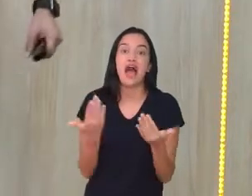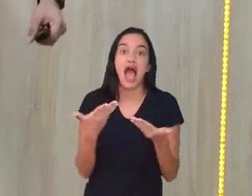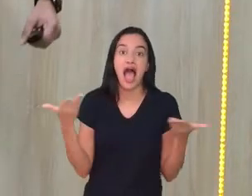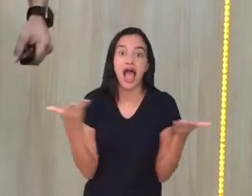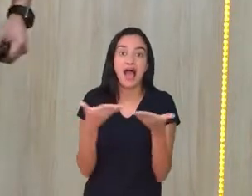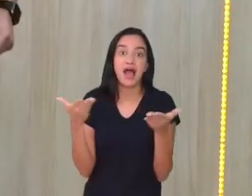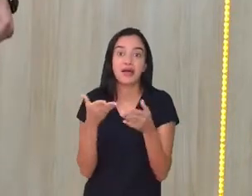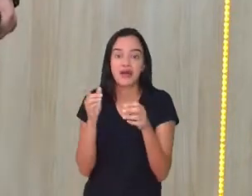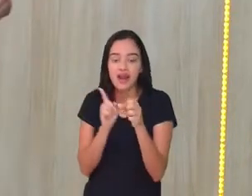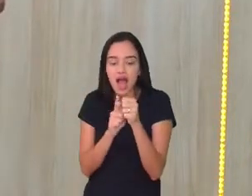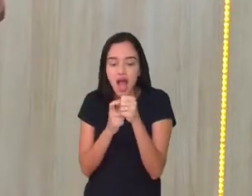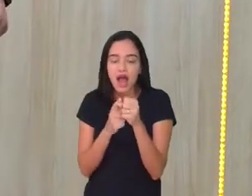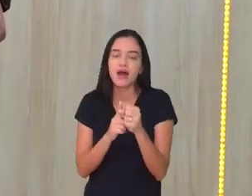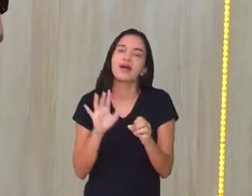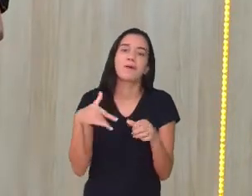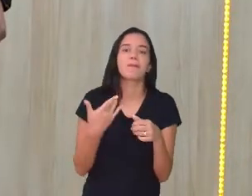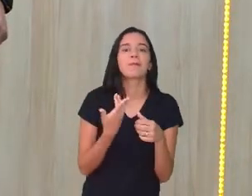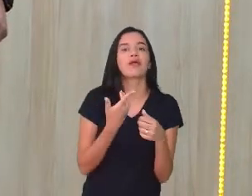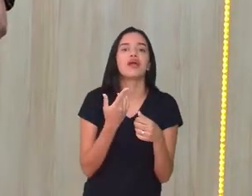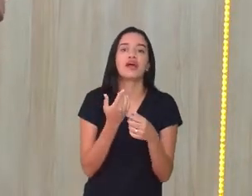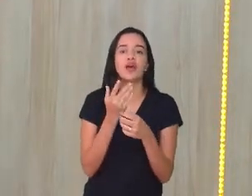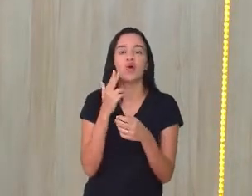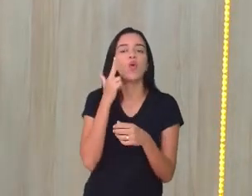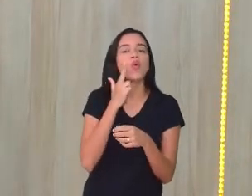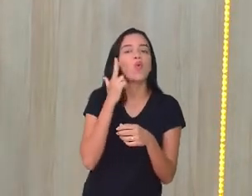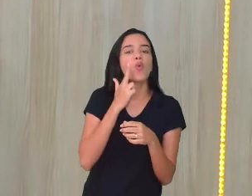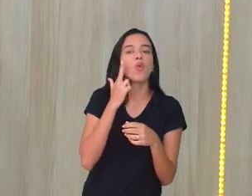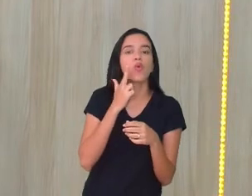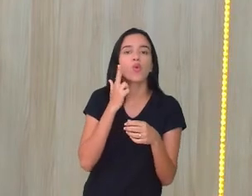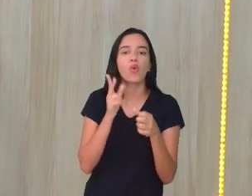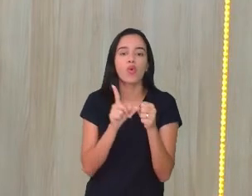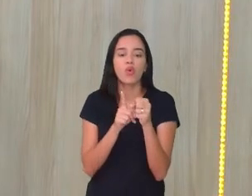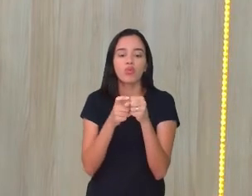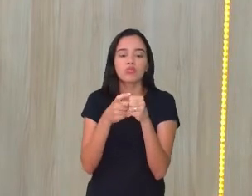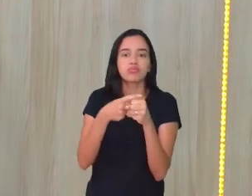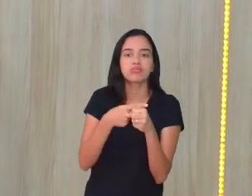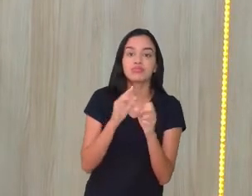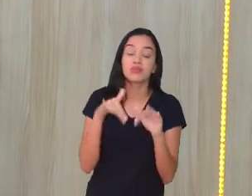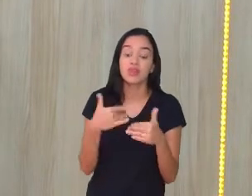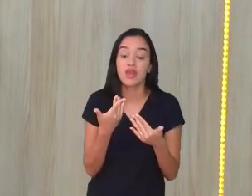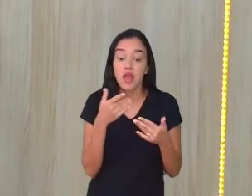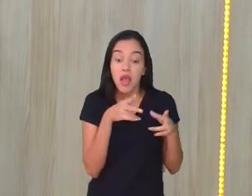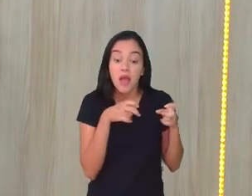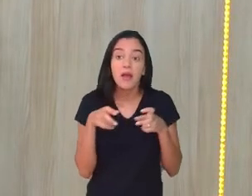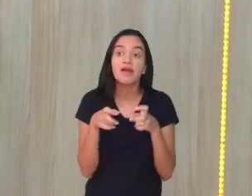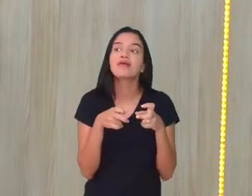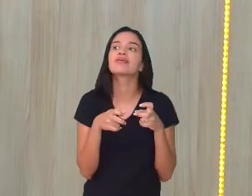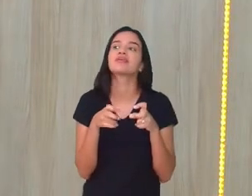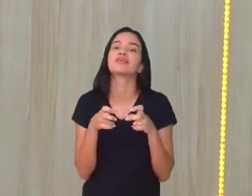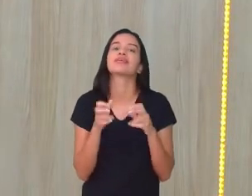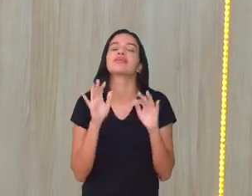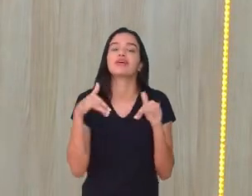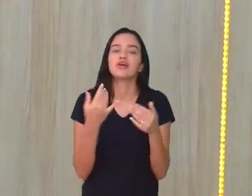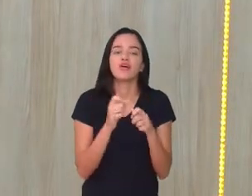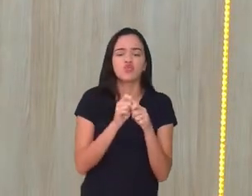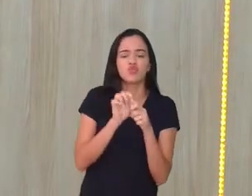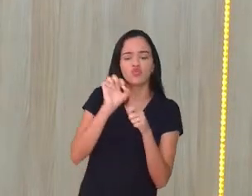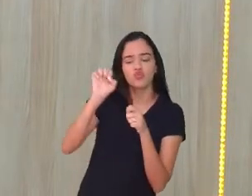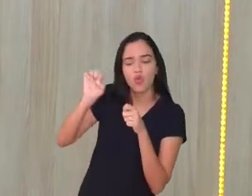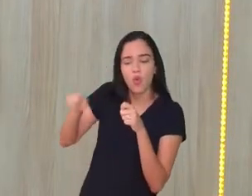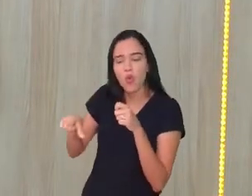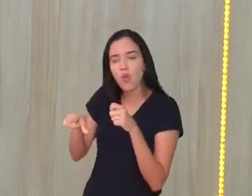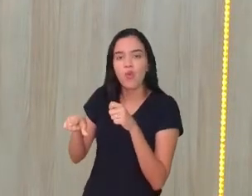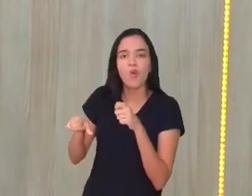Goiaba. Porque a gente coloca a uva, né? Aí fica, cadê o caroço? Aí pegou o caroço, jogou